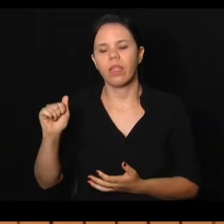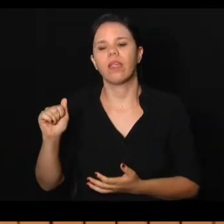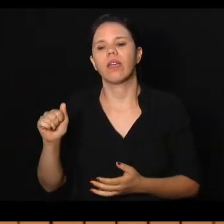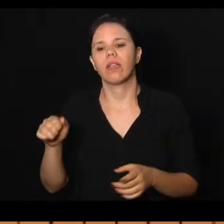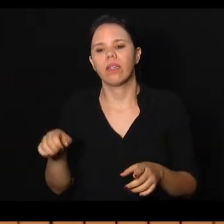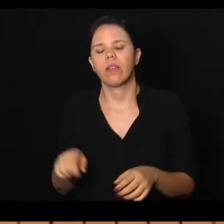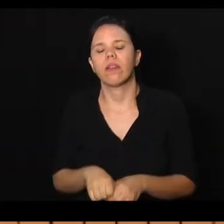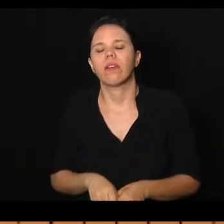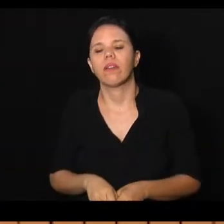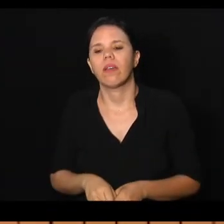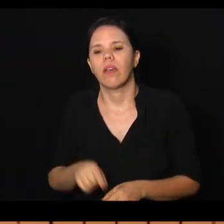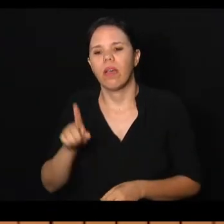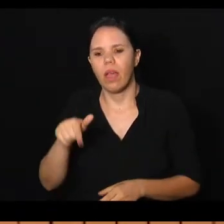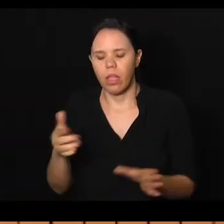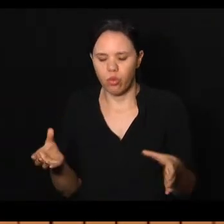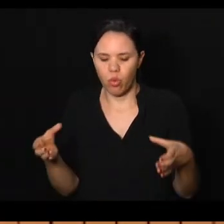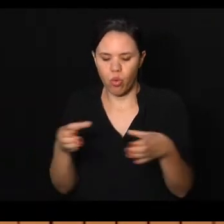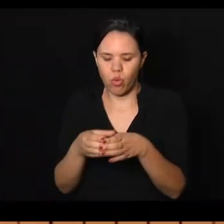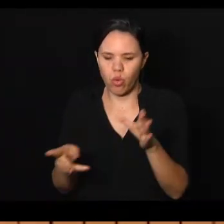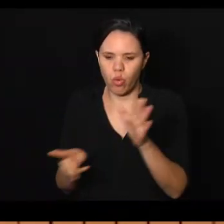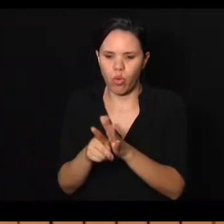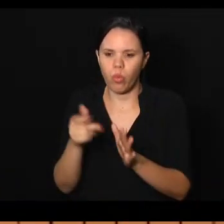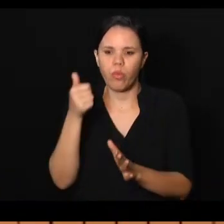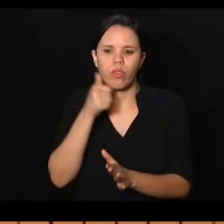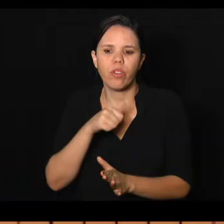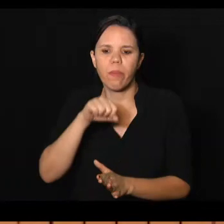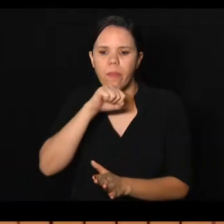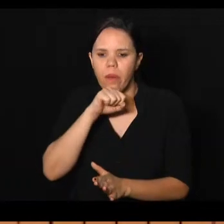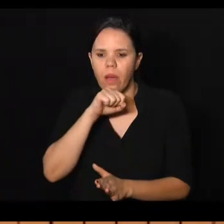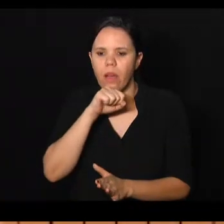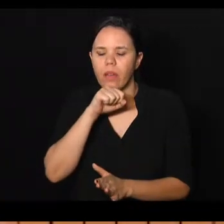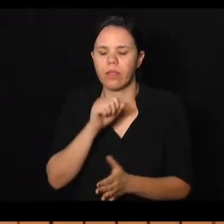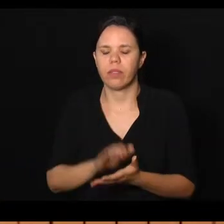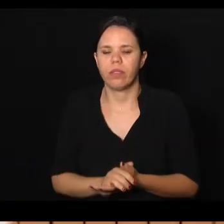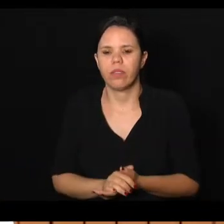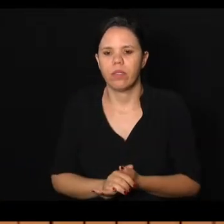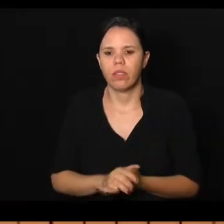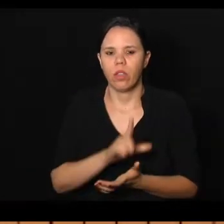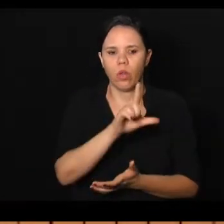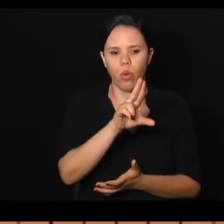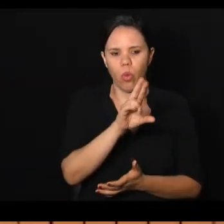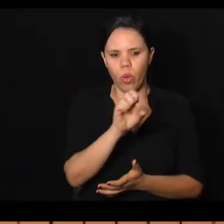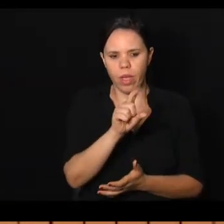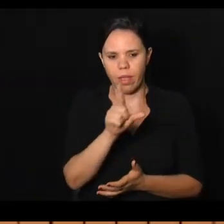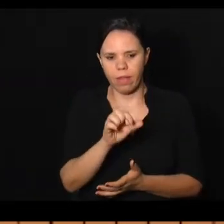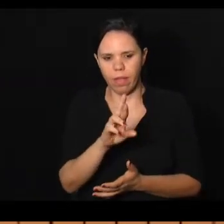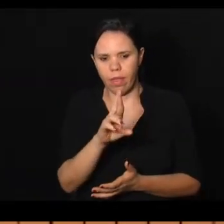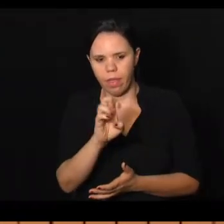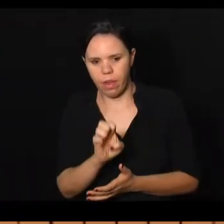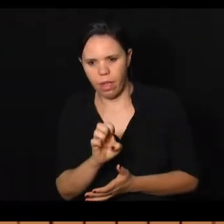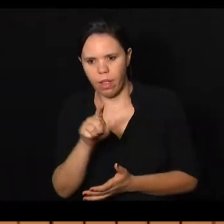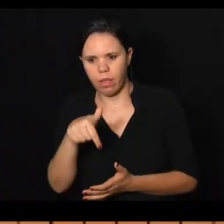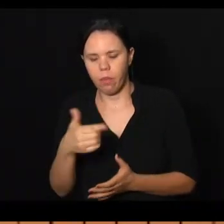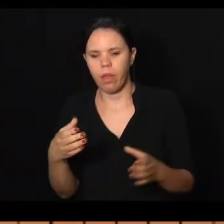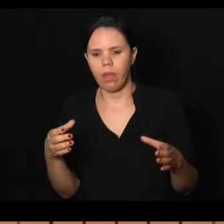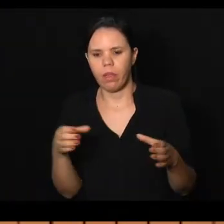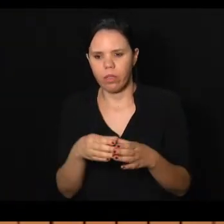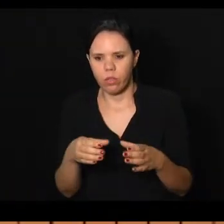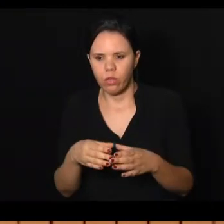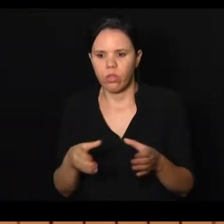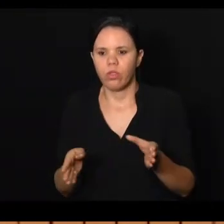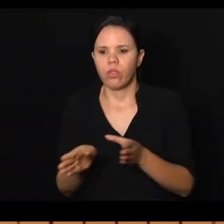Manu, o Luiz André, conselheiro do Conselho Tutelar Norte aqui da nossa cidade, o Renato